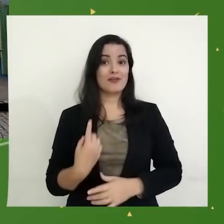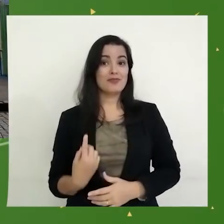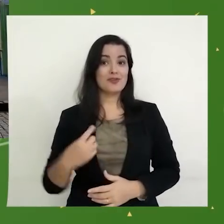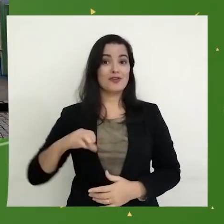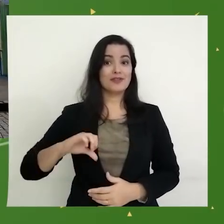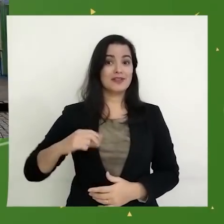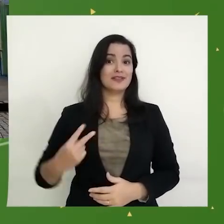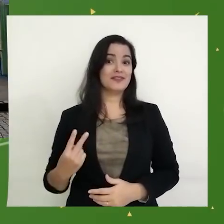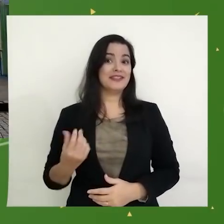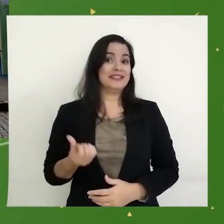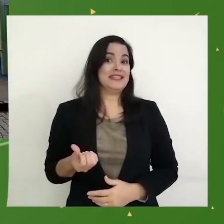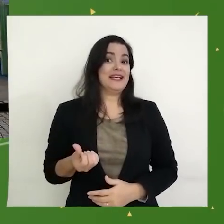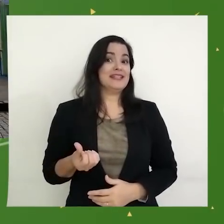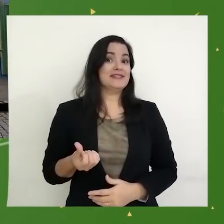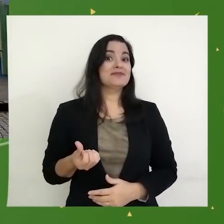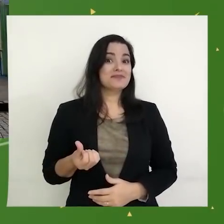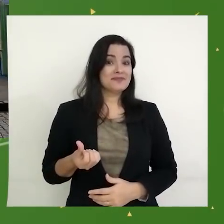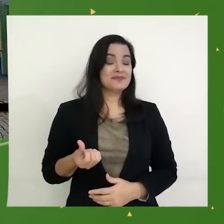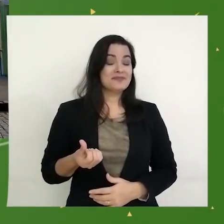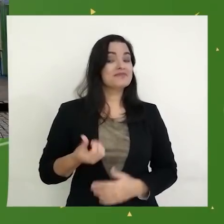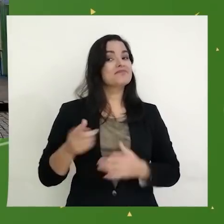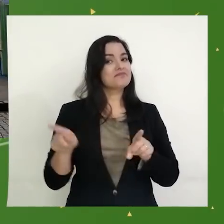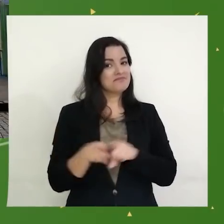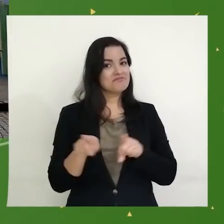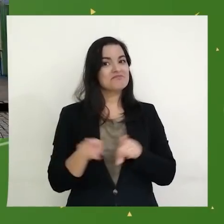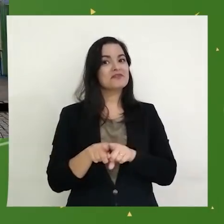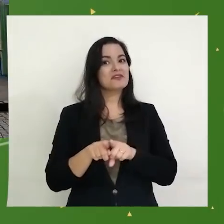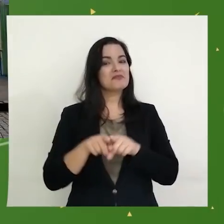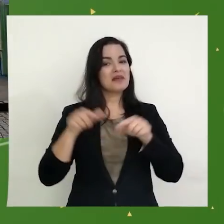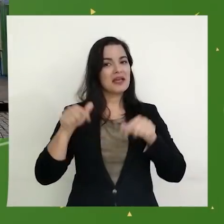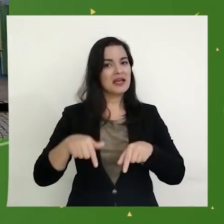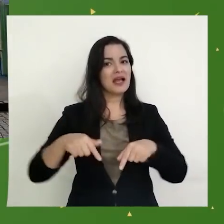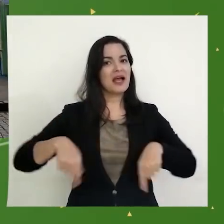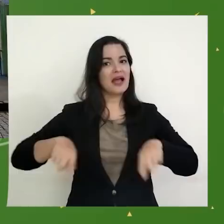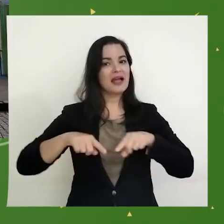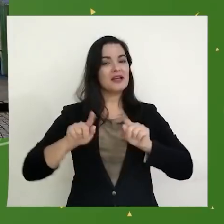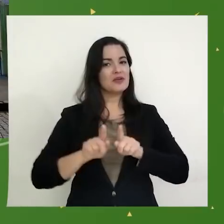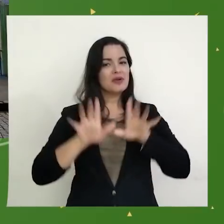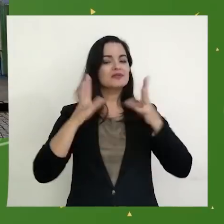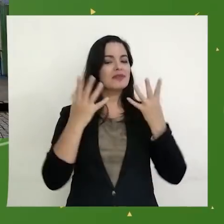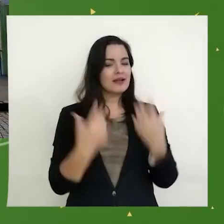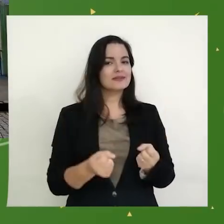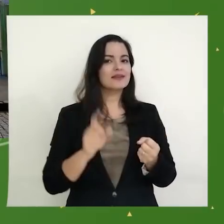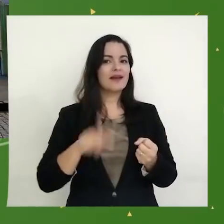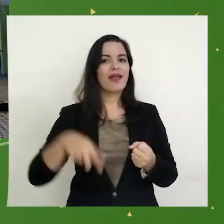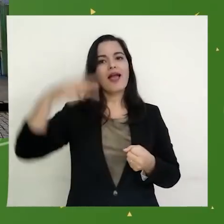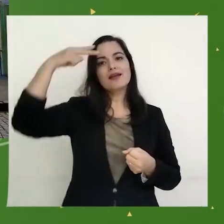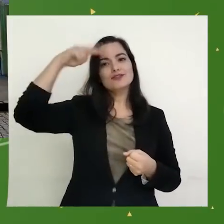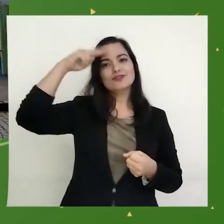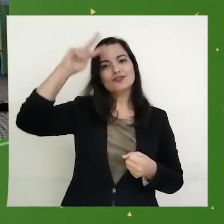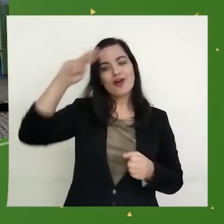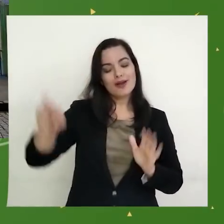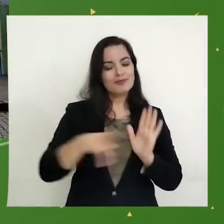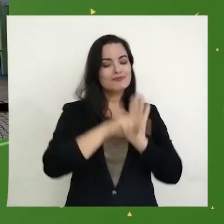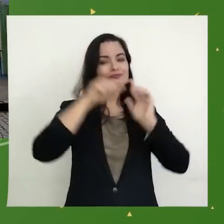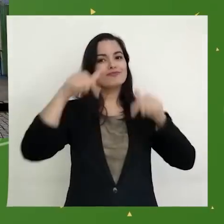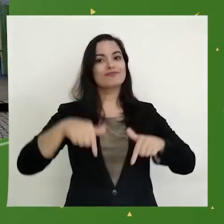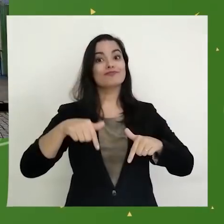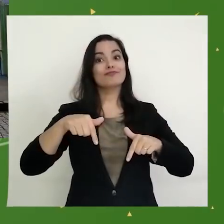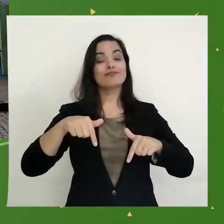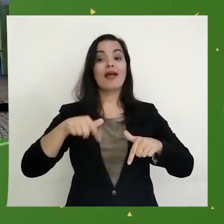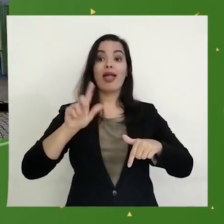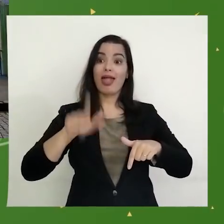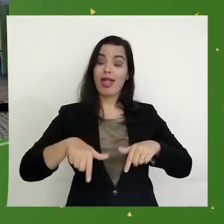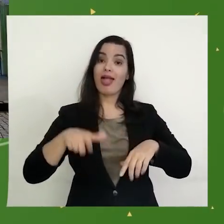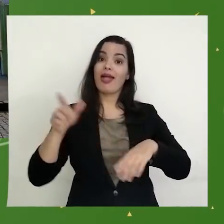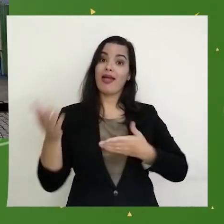1926. Então, é por isso que ele é tombado também como patrimônio histórico. Mas ele é material.